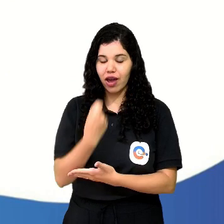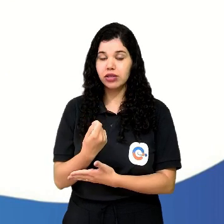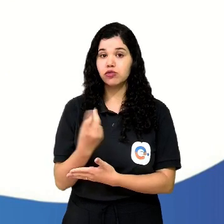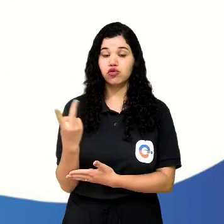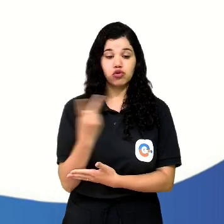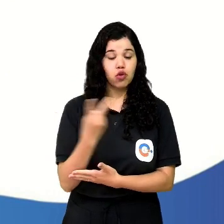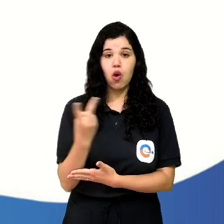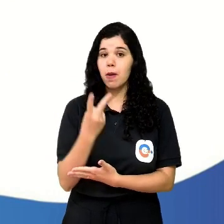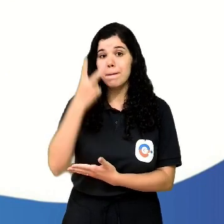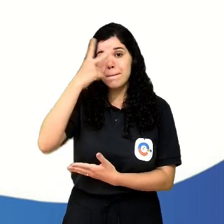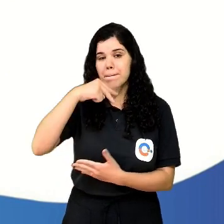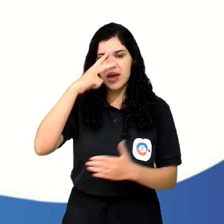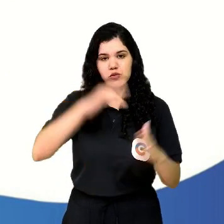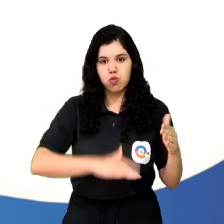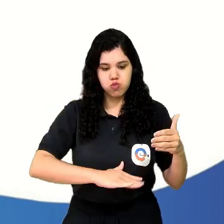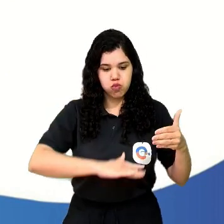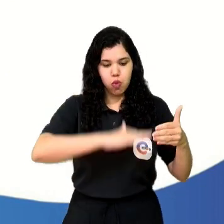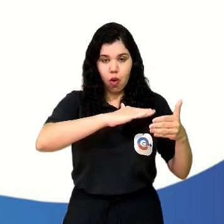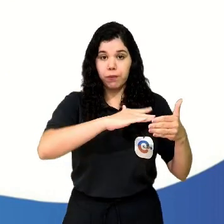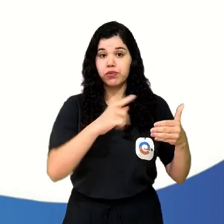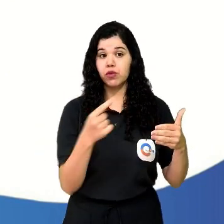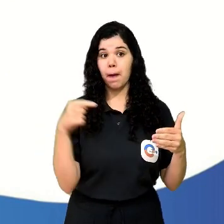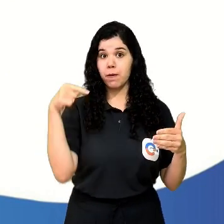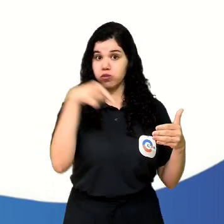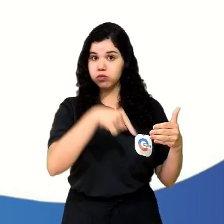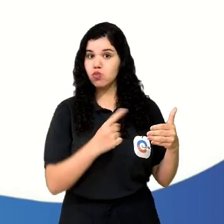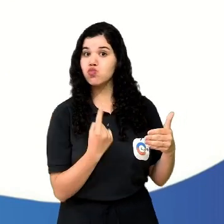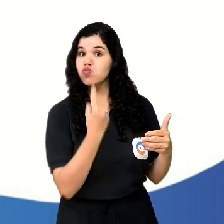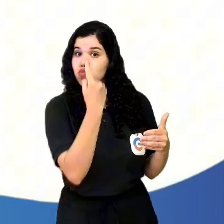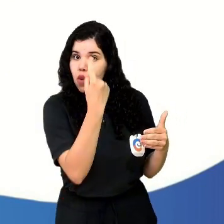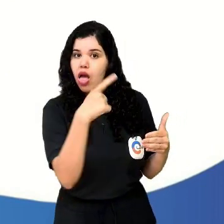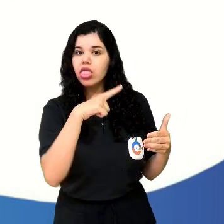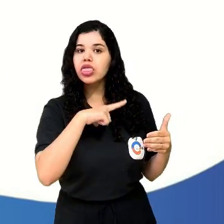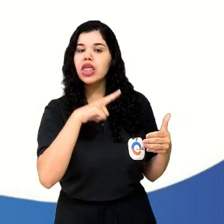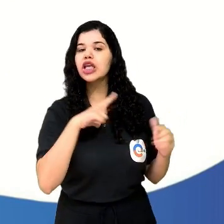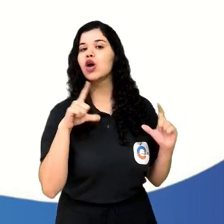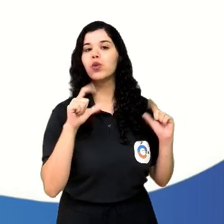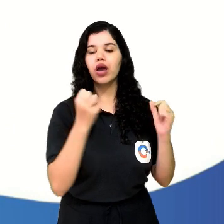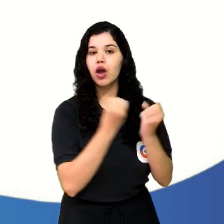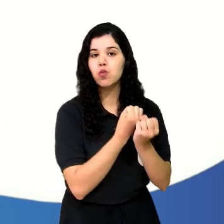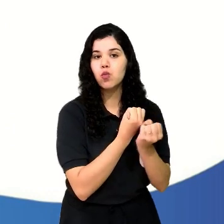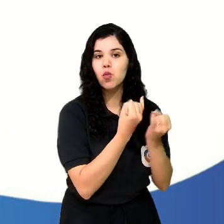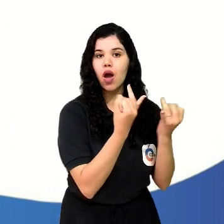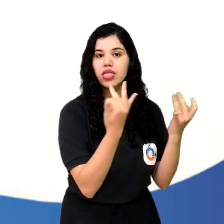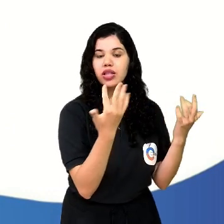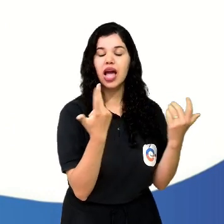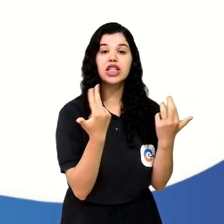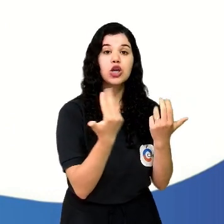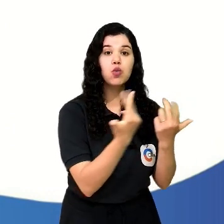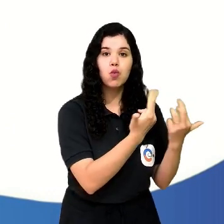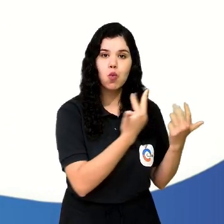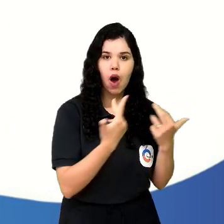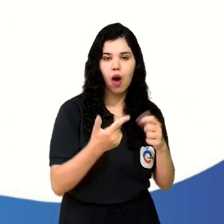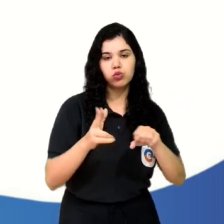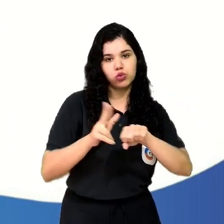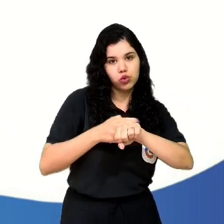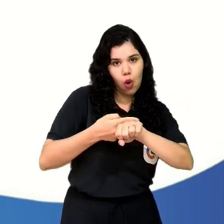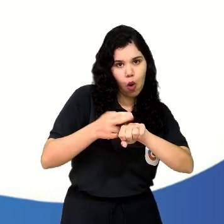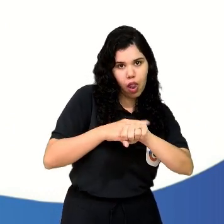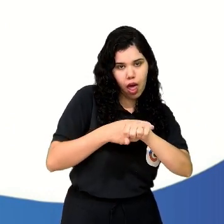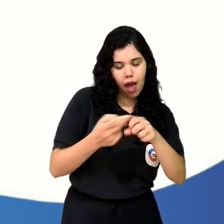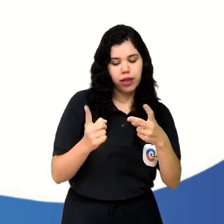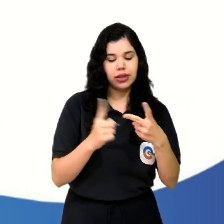do produto. Um dos potes de sorvete continha quantidades iguais de sabores